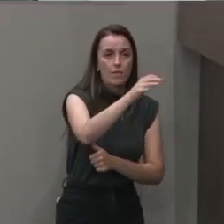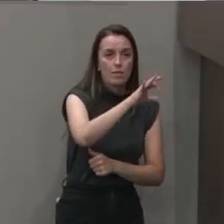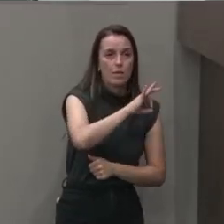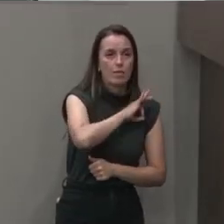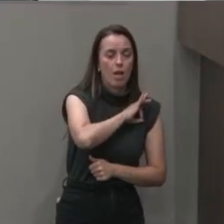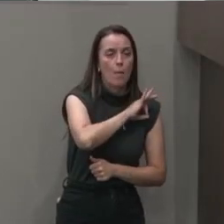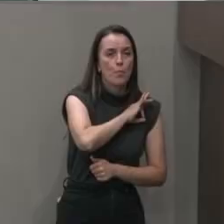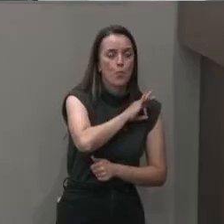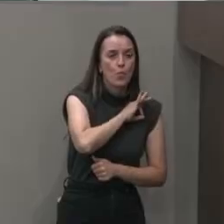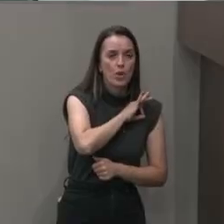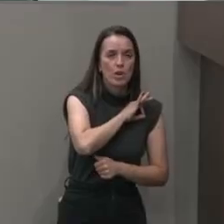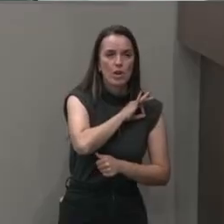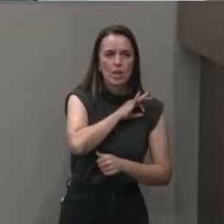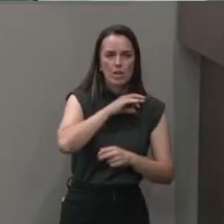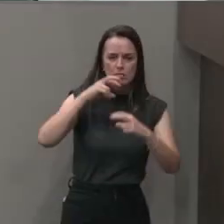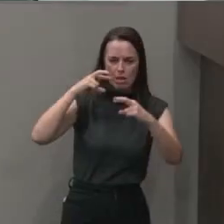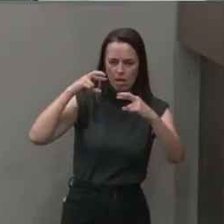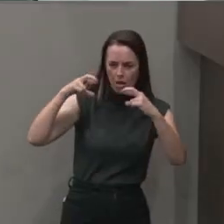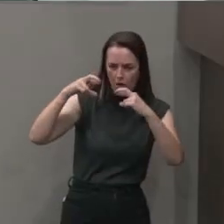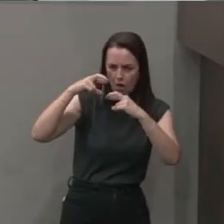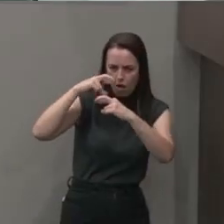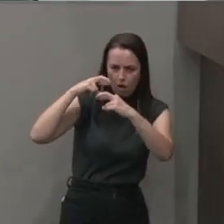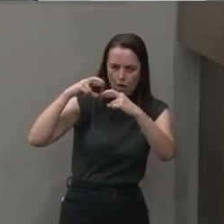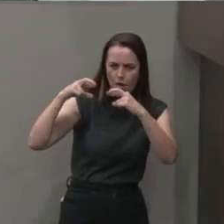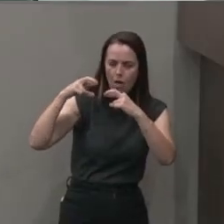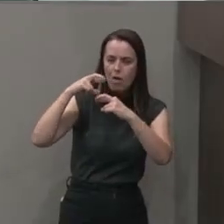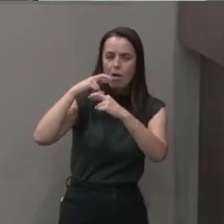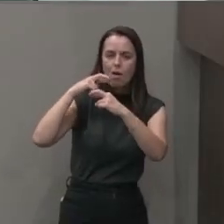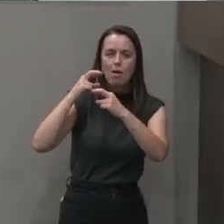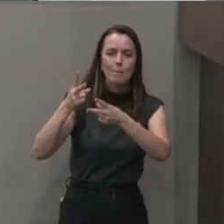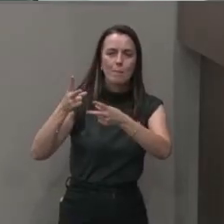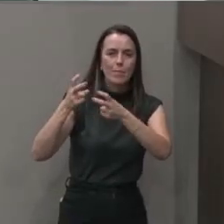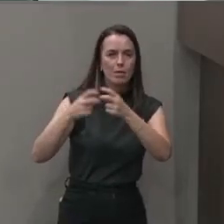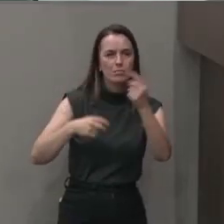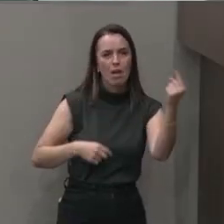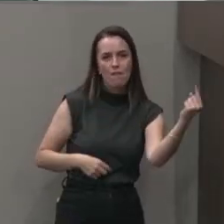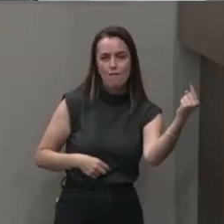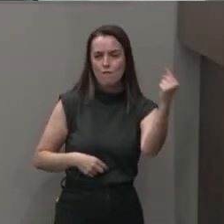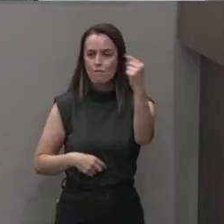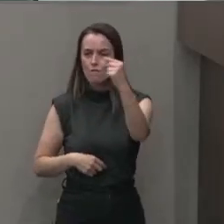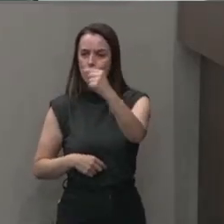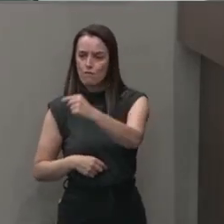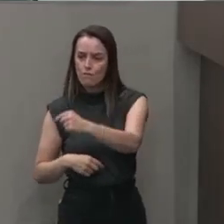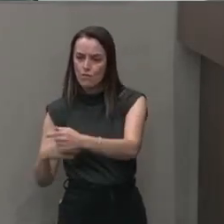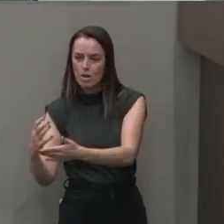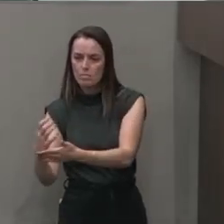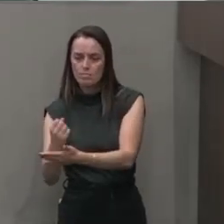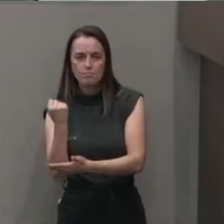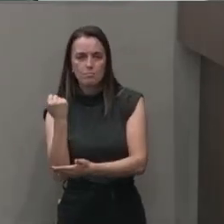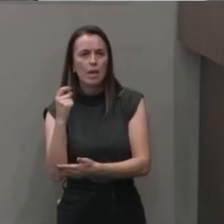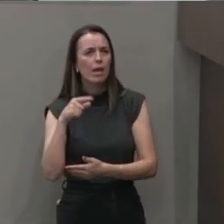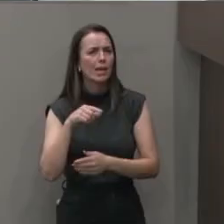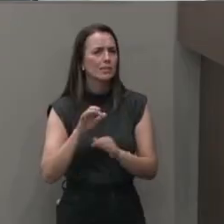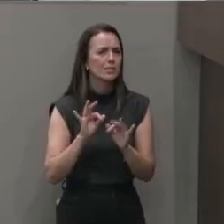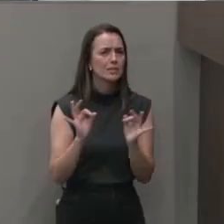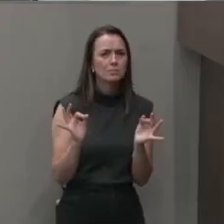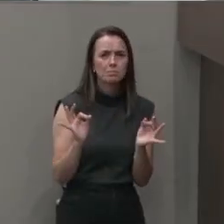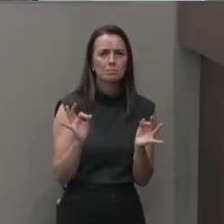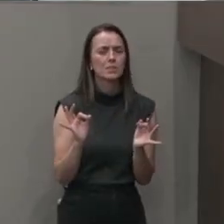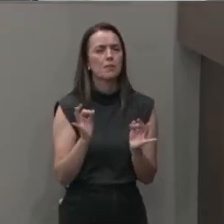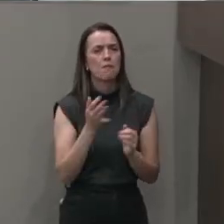nas unidades, já fica um olhar atento ao cenário que está acontecendo ali. É algo simples, fácil,